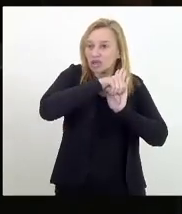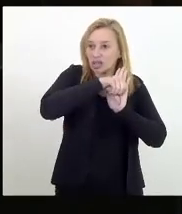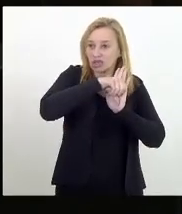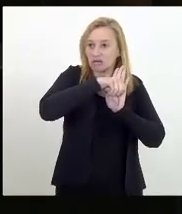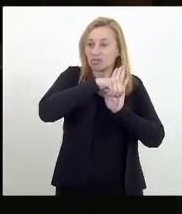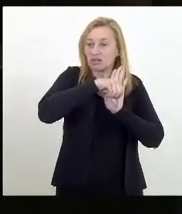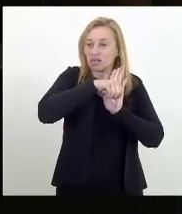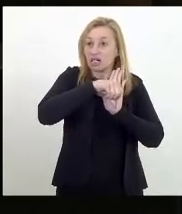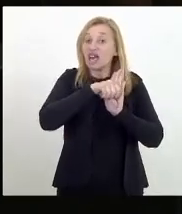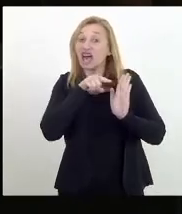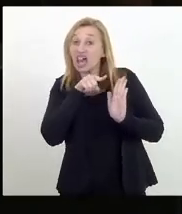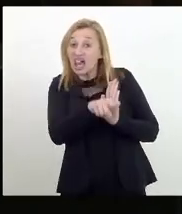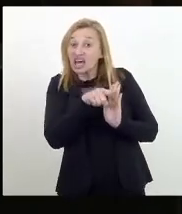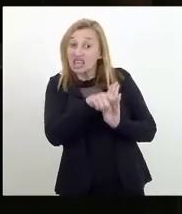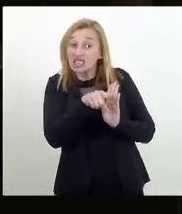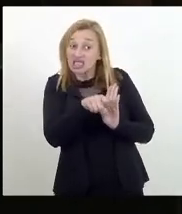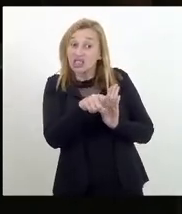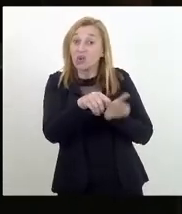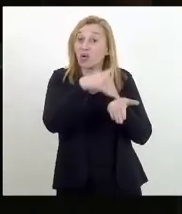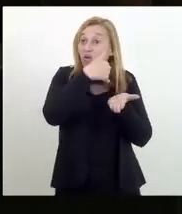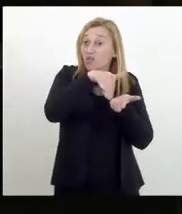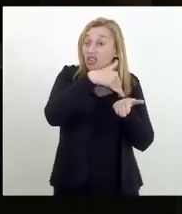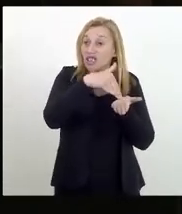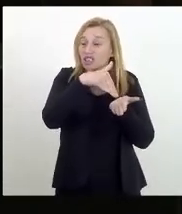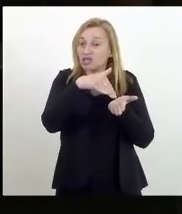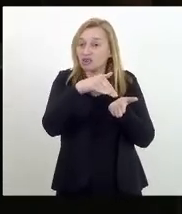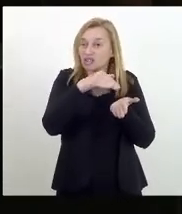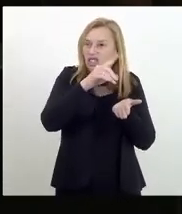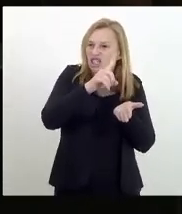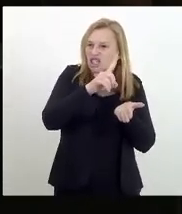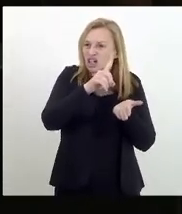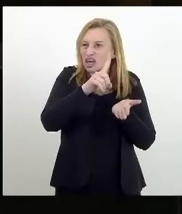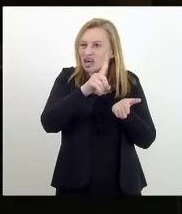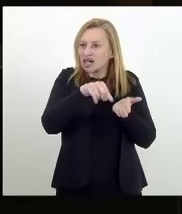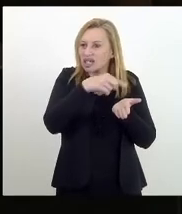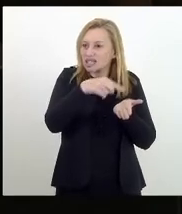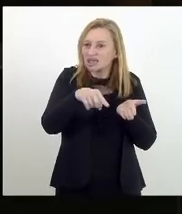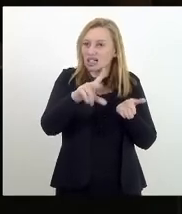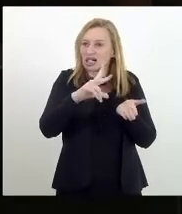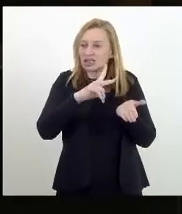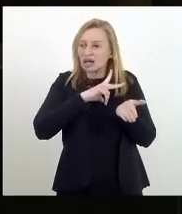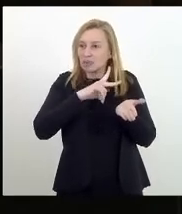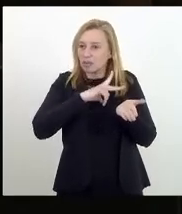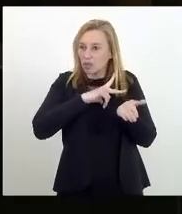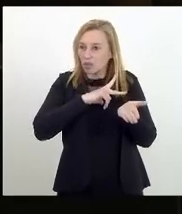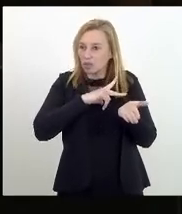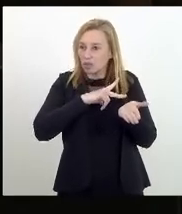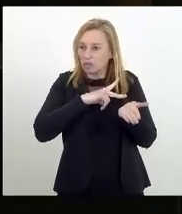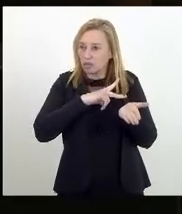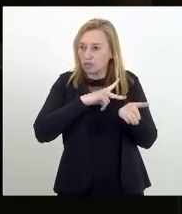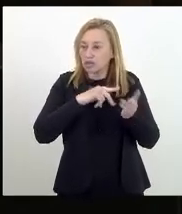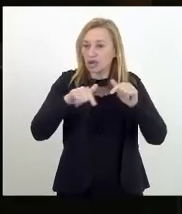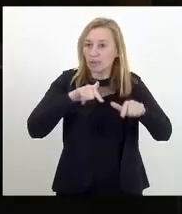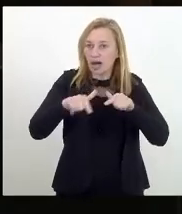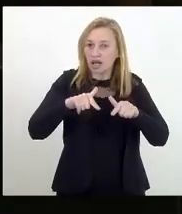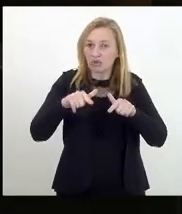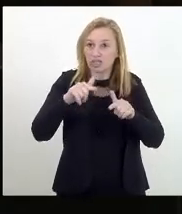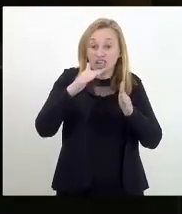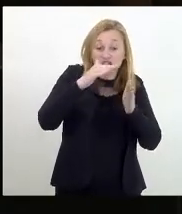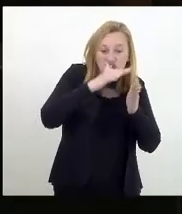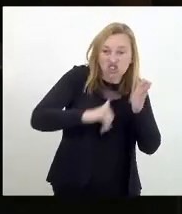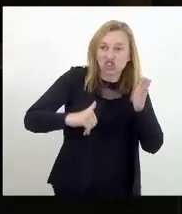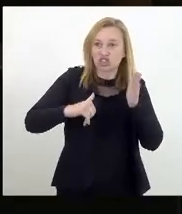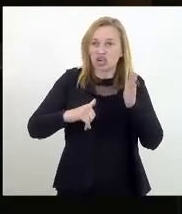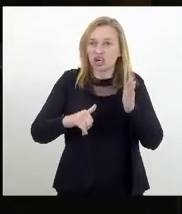esse mesmo Governador corta na própria carne e exonera de imediato é